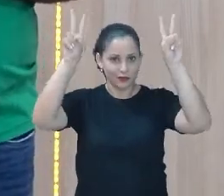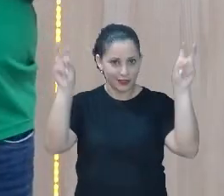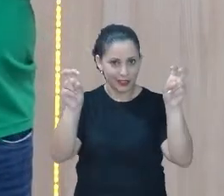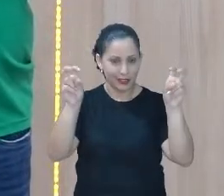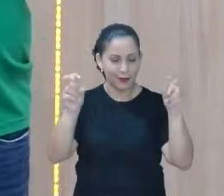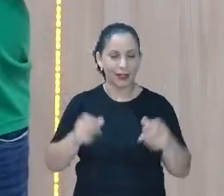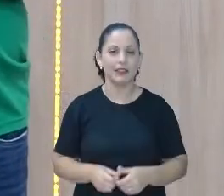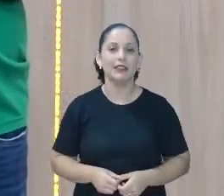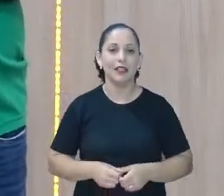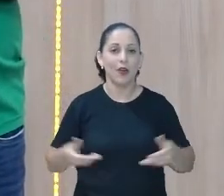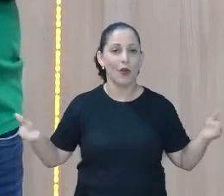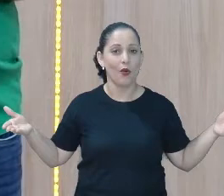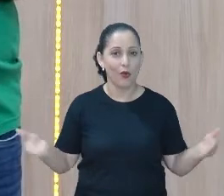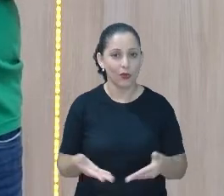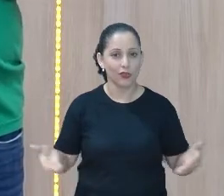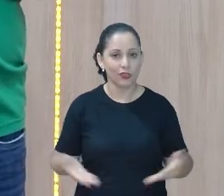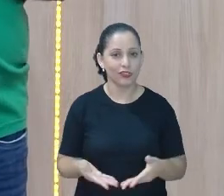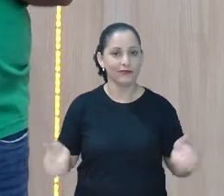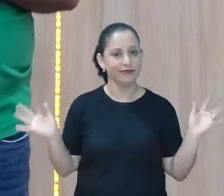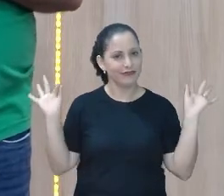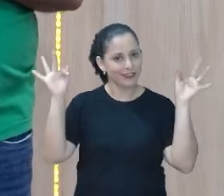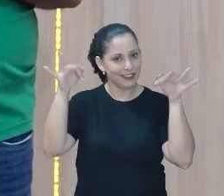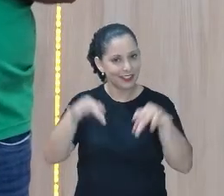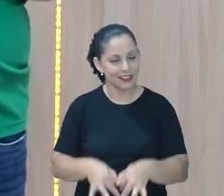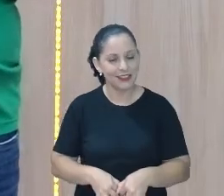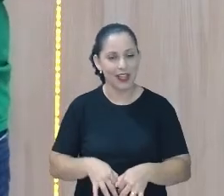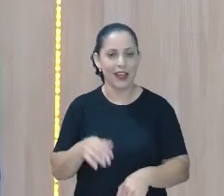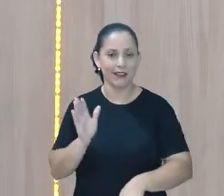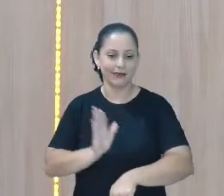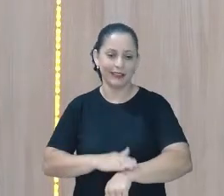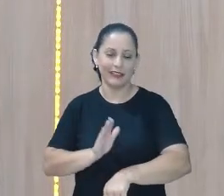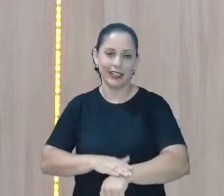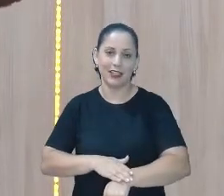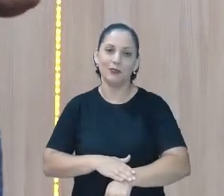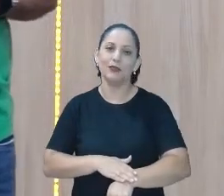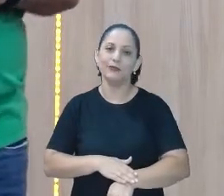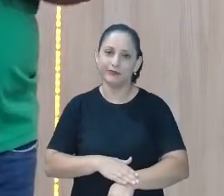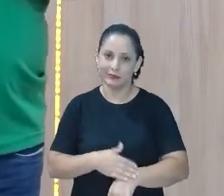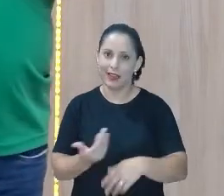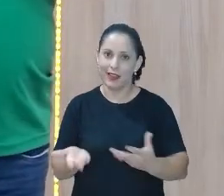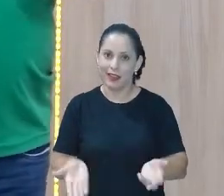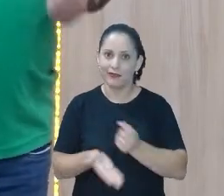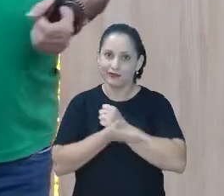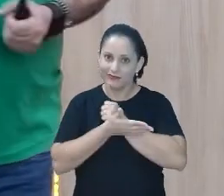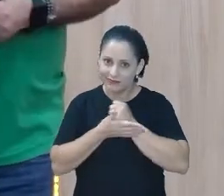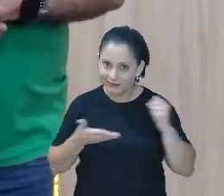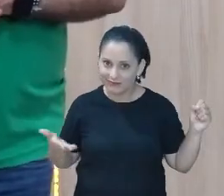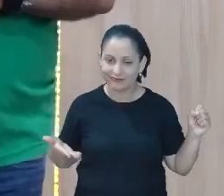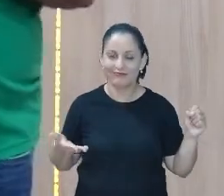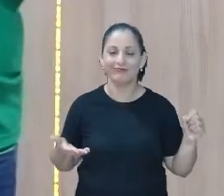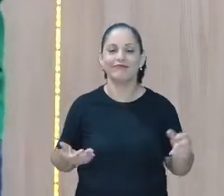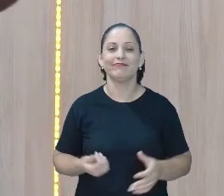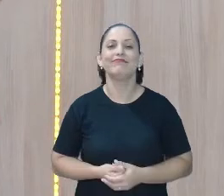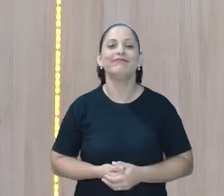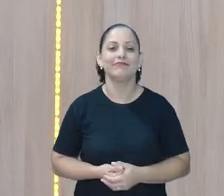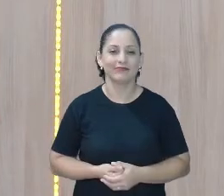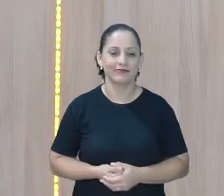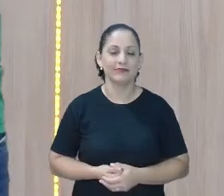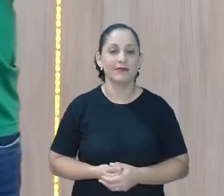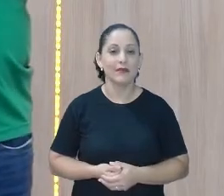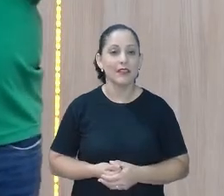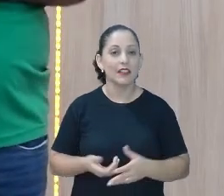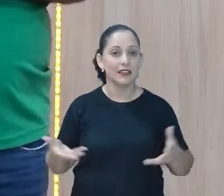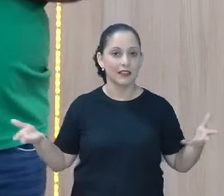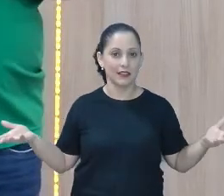temática, mas por hoje a gente vai ficar por aqui, porque o nosso tempo, né, ele já está esgotando, na verdade já